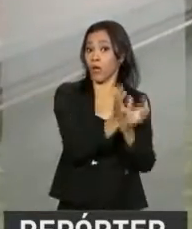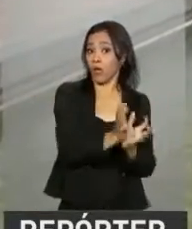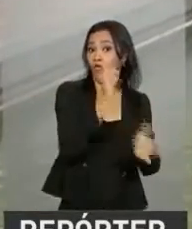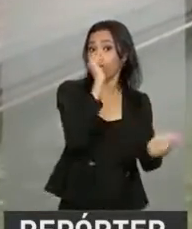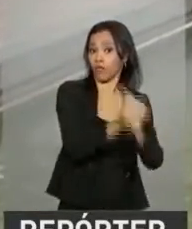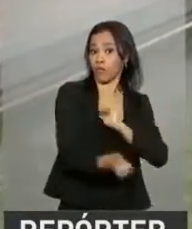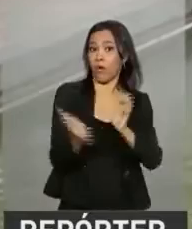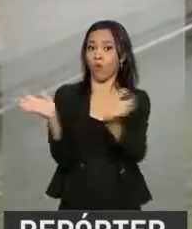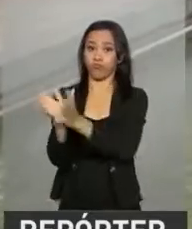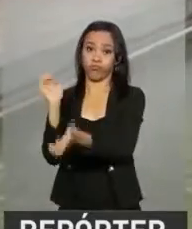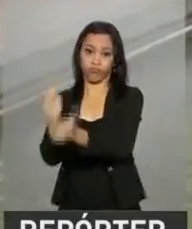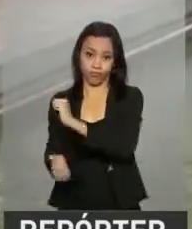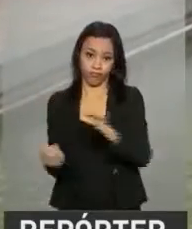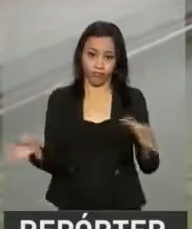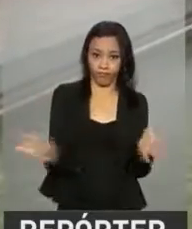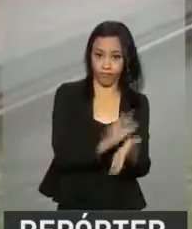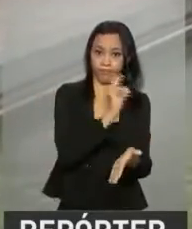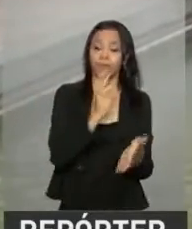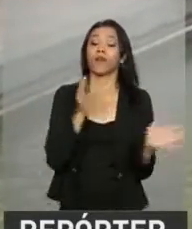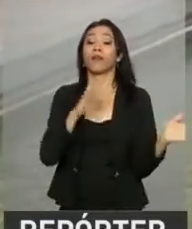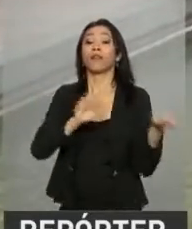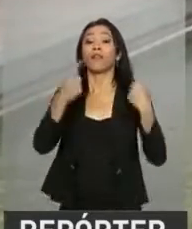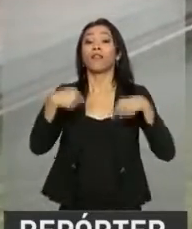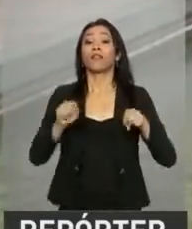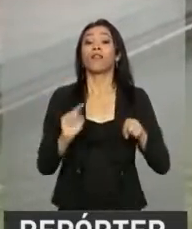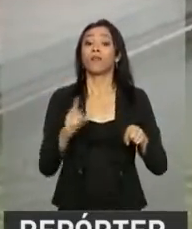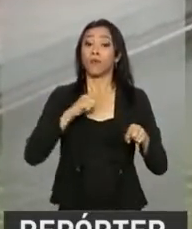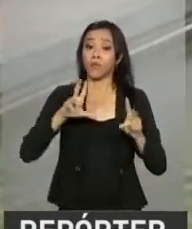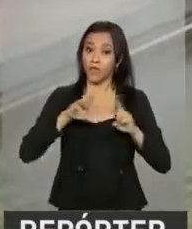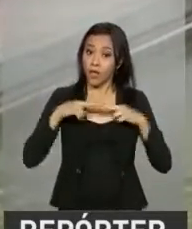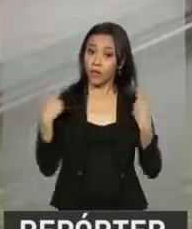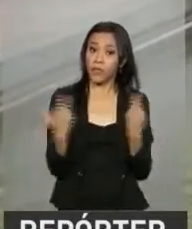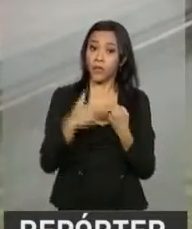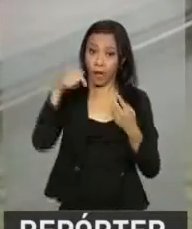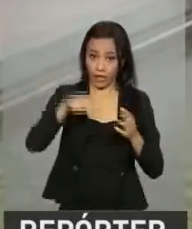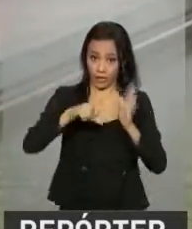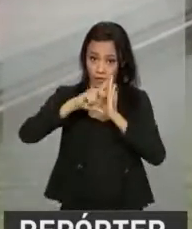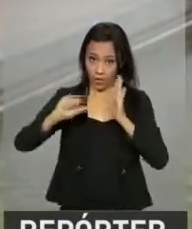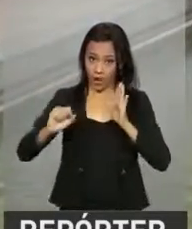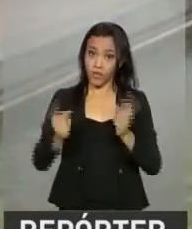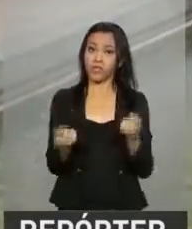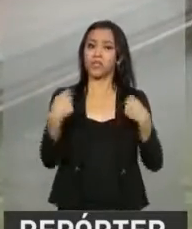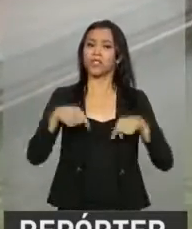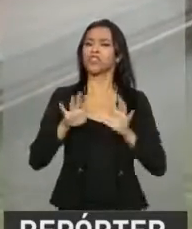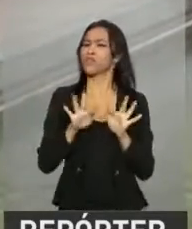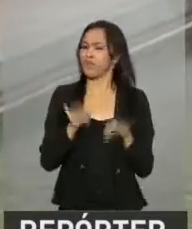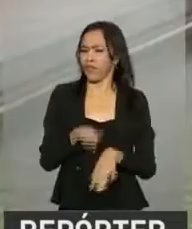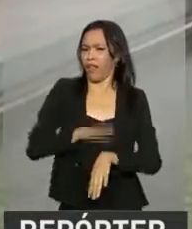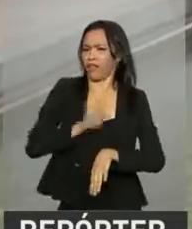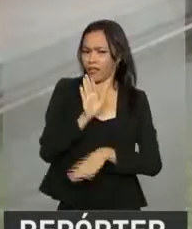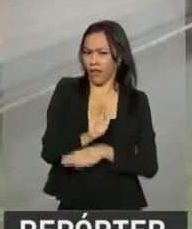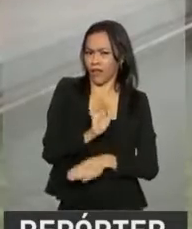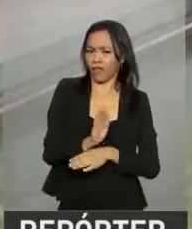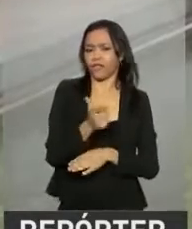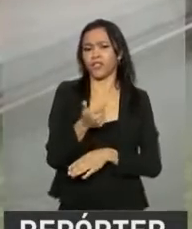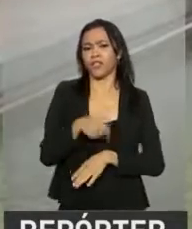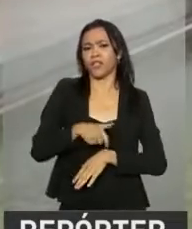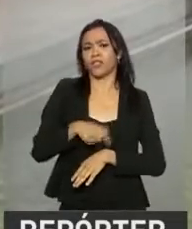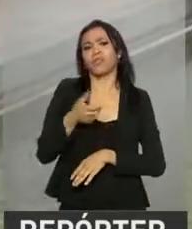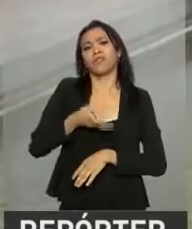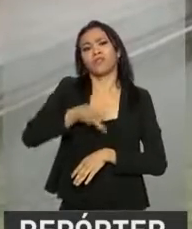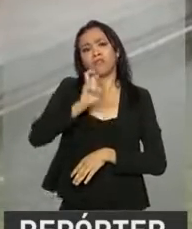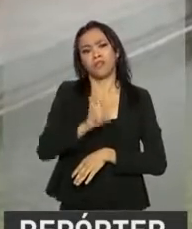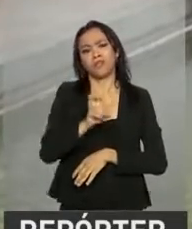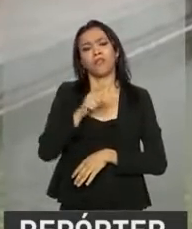Logo depois, ao meio-dia, ele tem reuniões aqui no Palácio do Planalto com parlamentares e no final da tarde, às 17 horas, ele tem uma nova